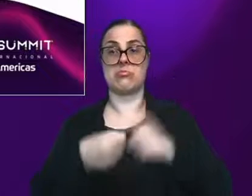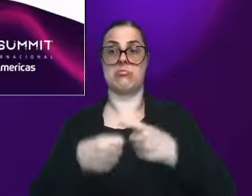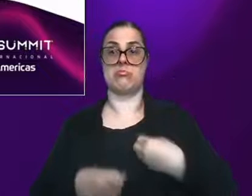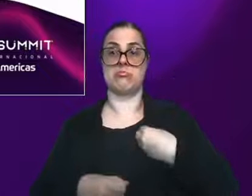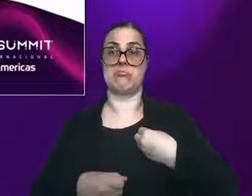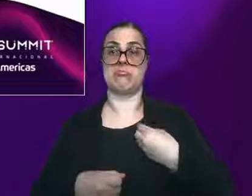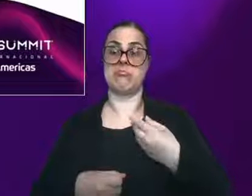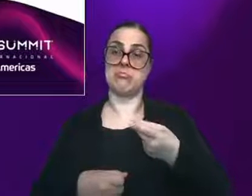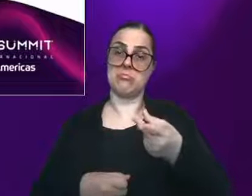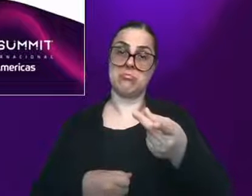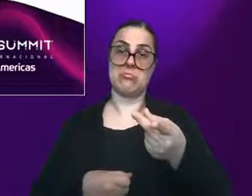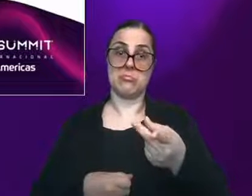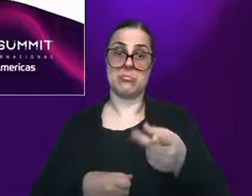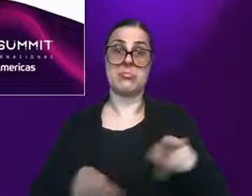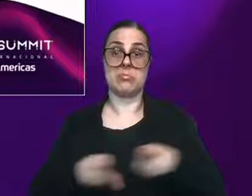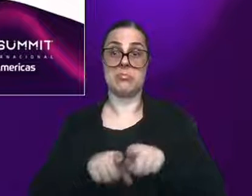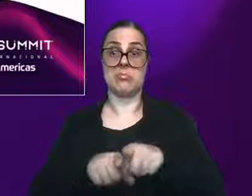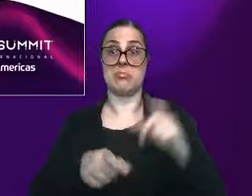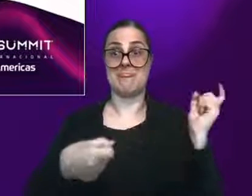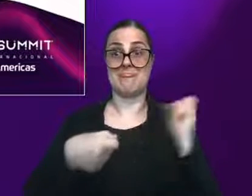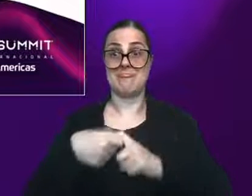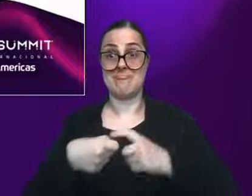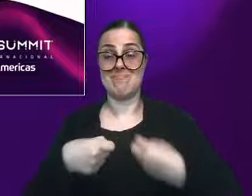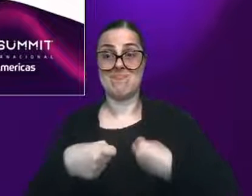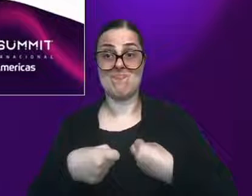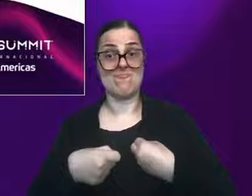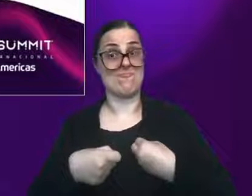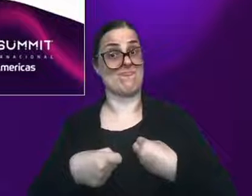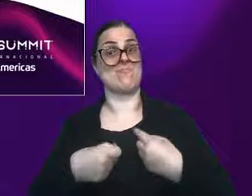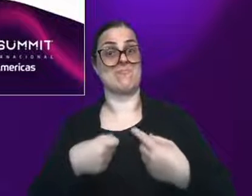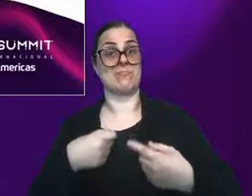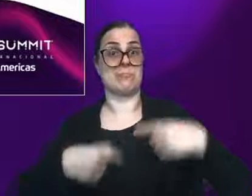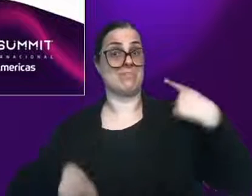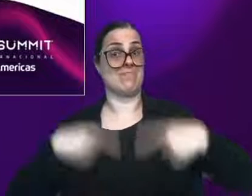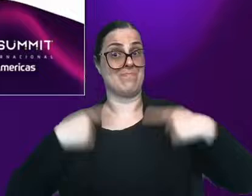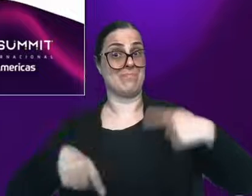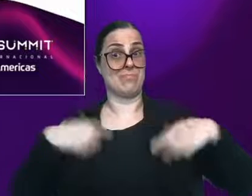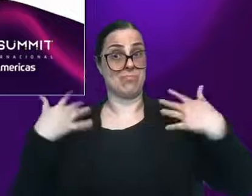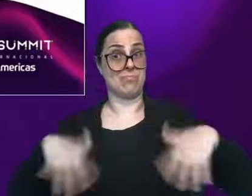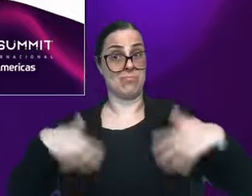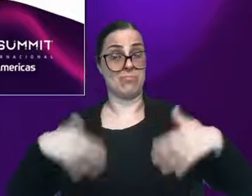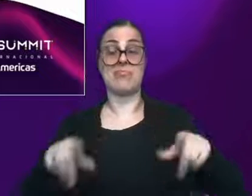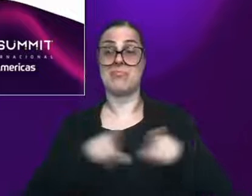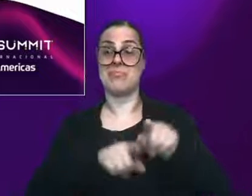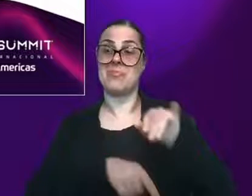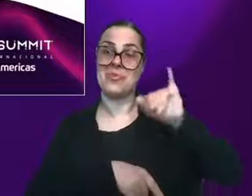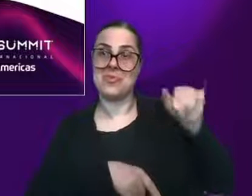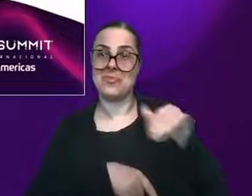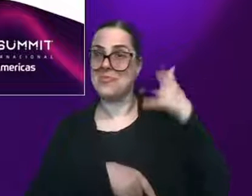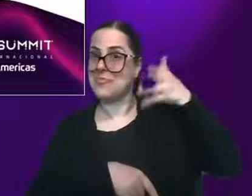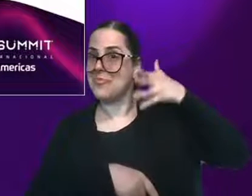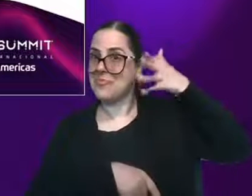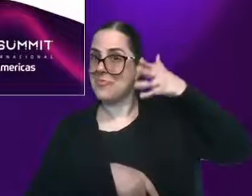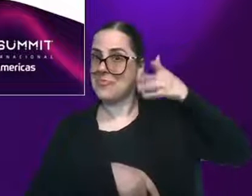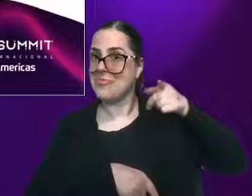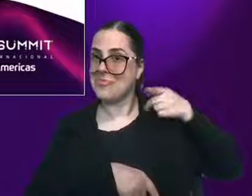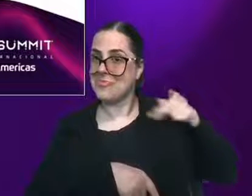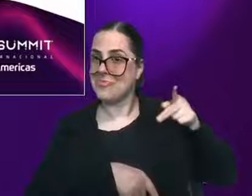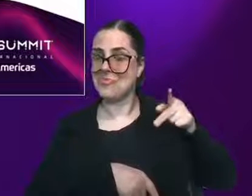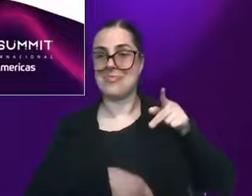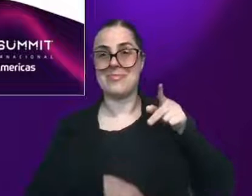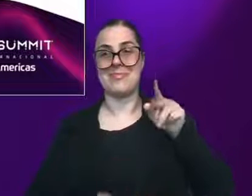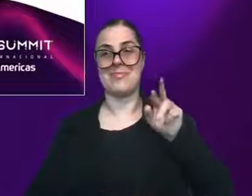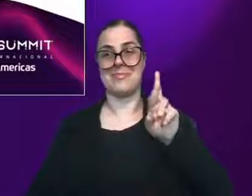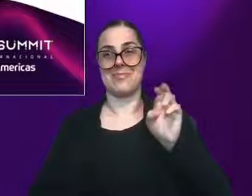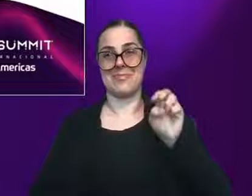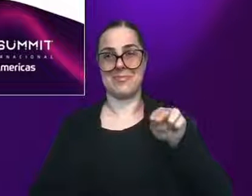da ressuscitação volêmica, e aí a gente aproveita a aula da Renata, fala sobre, né, a questão da lei